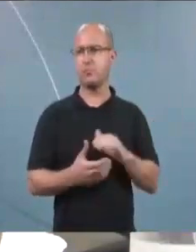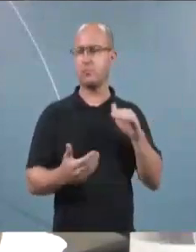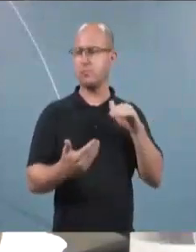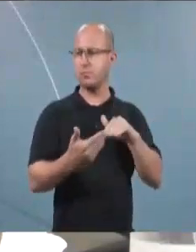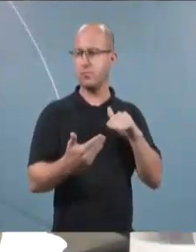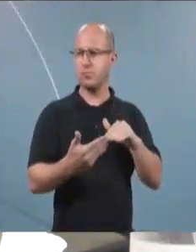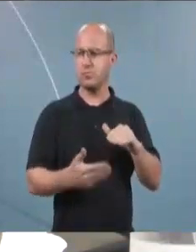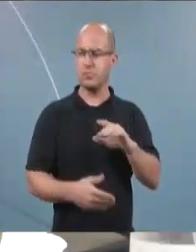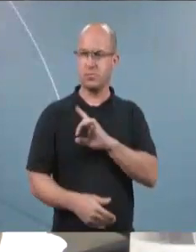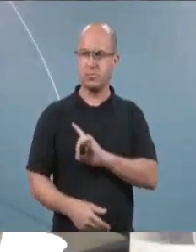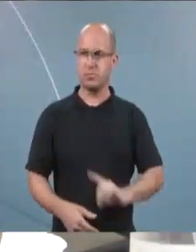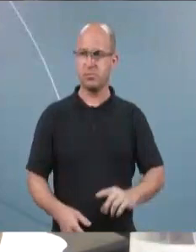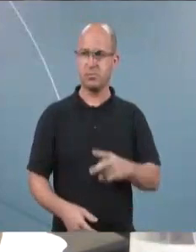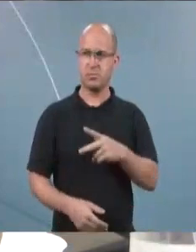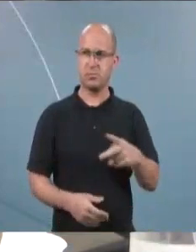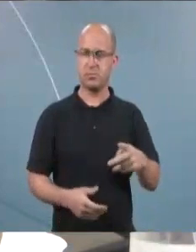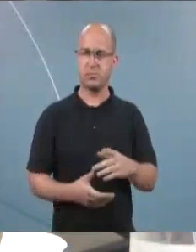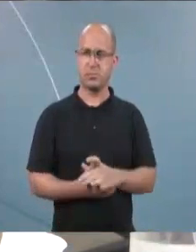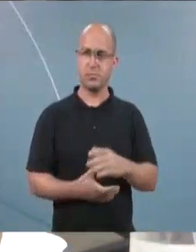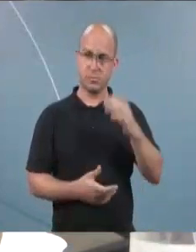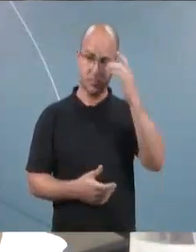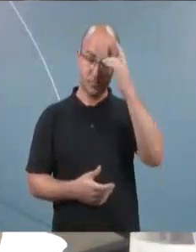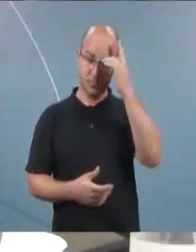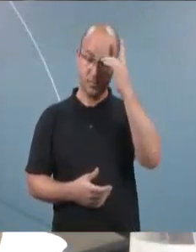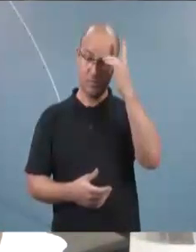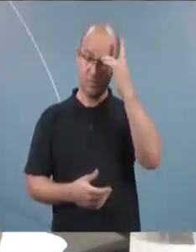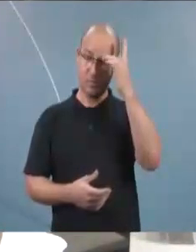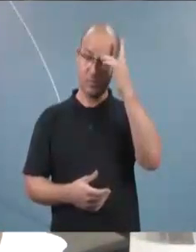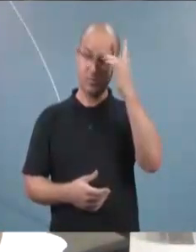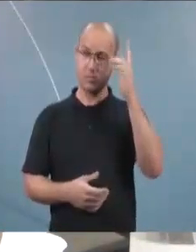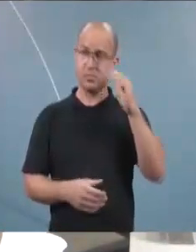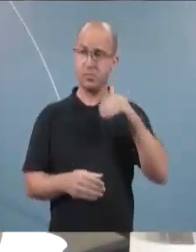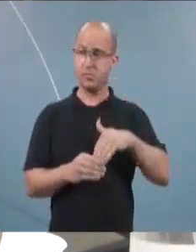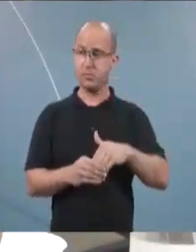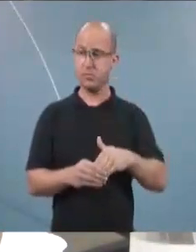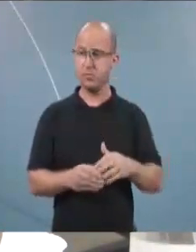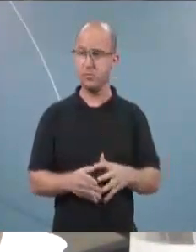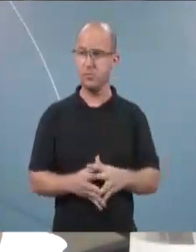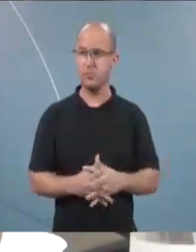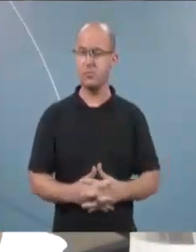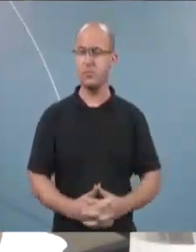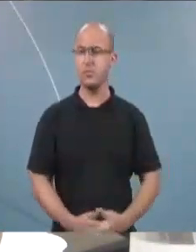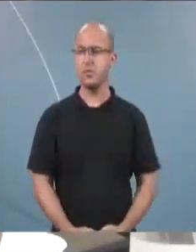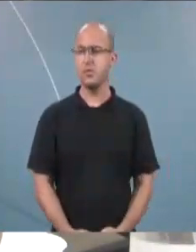feito Presidente vamos votar